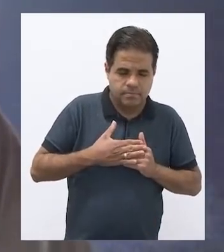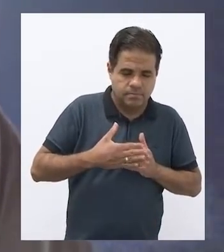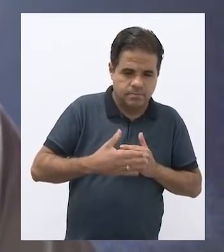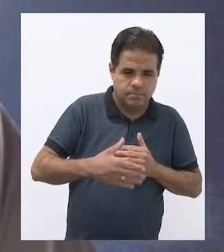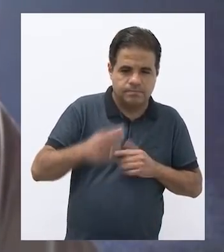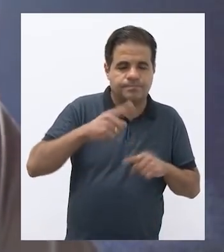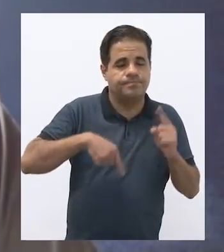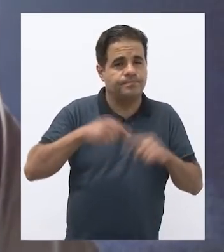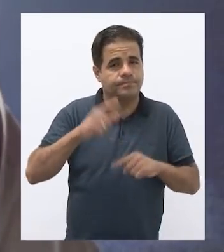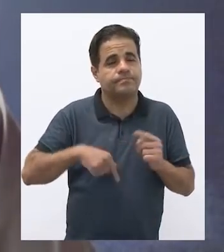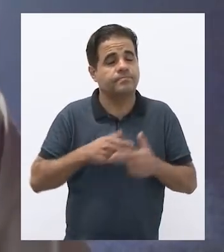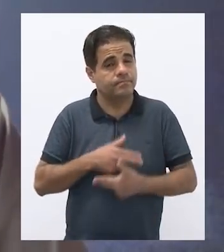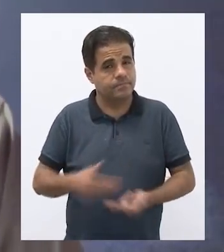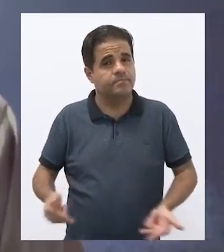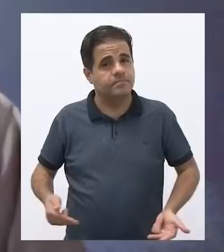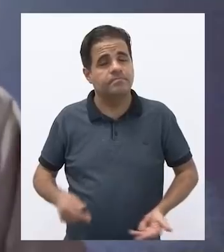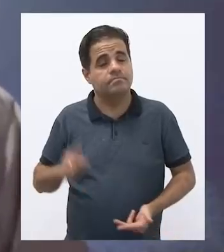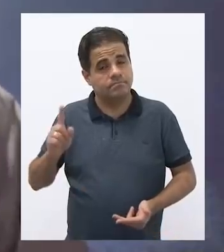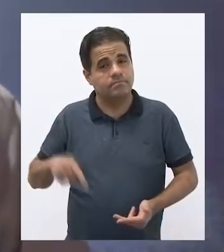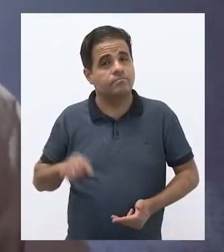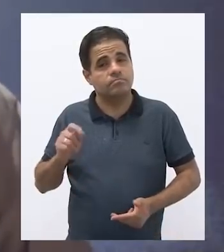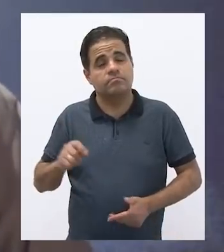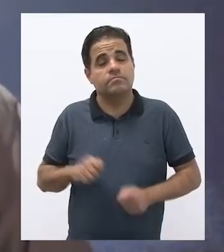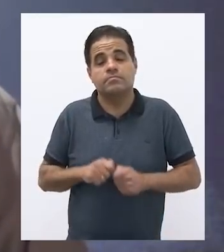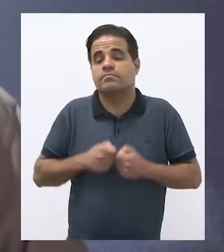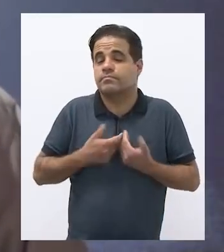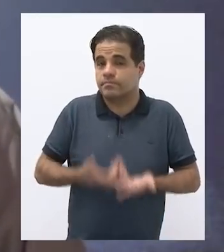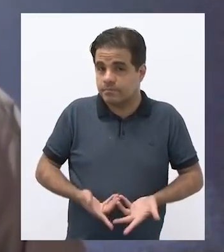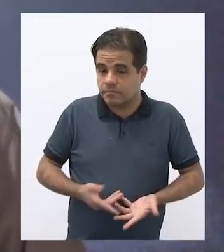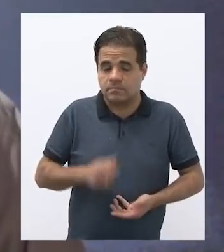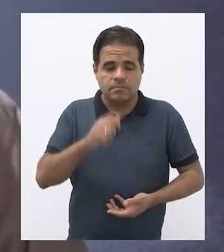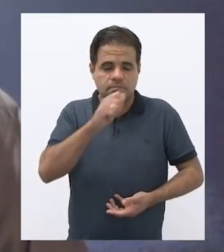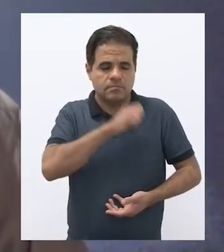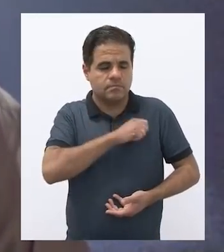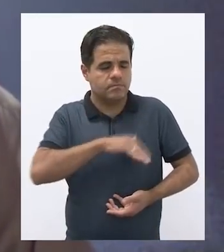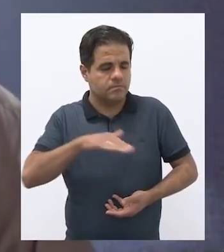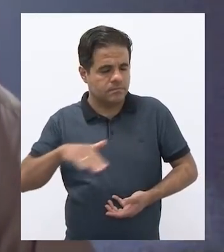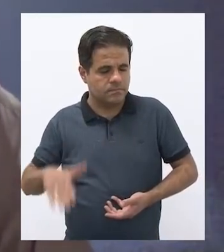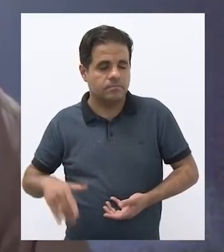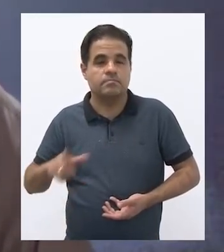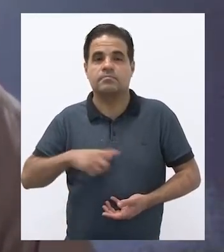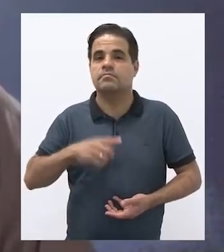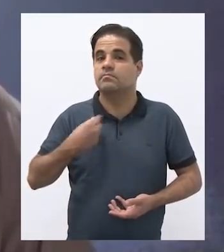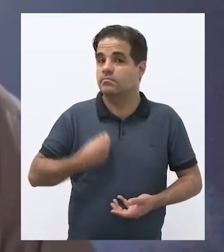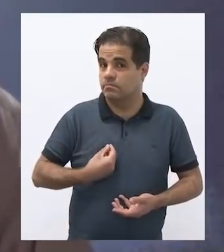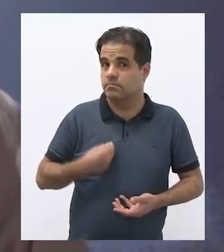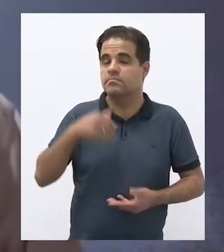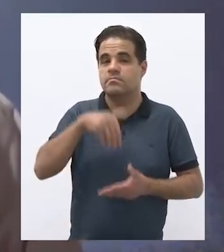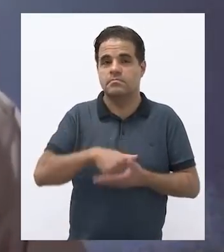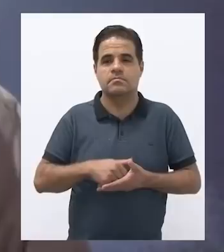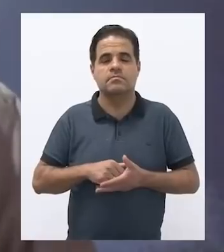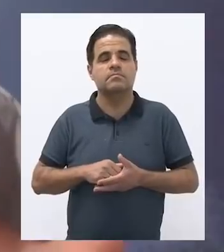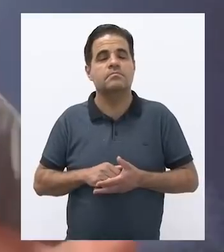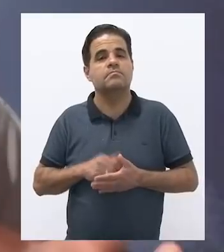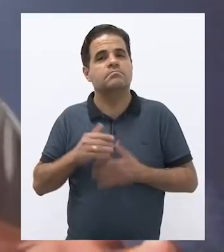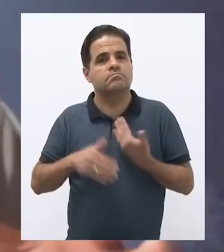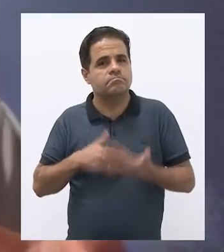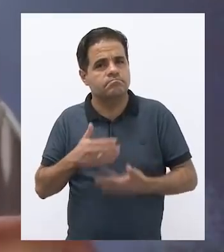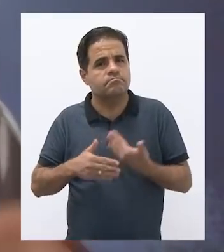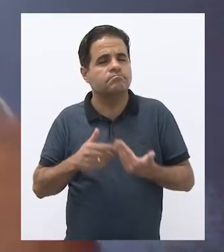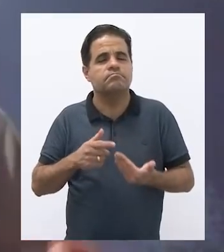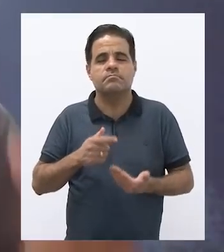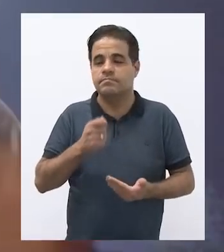recurso, que é o que faria com que esses alunos estivessem ali dentro desse looping, sem que